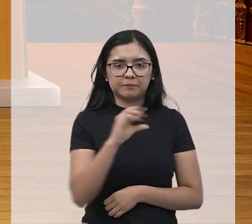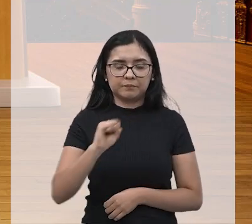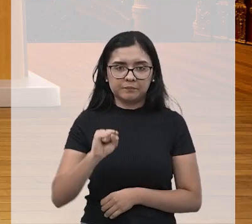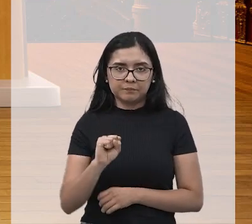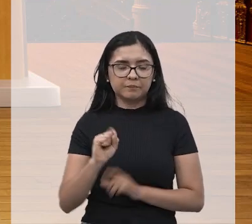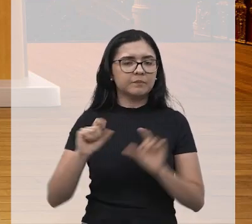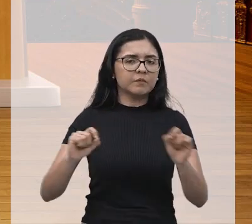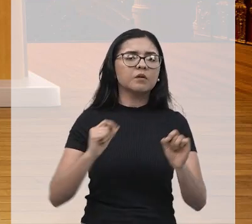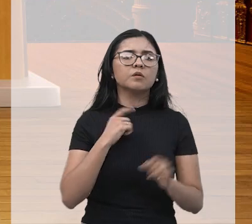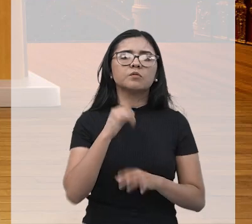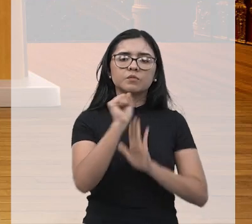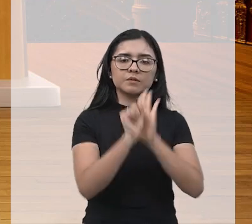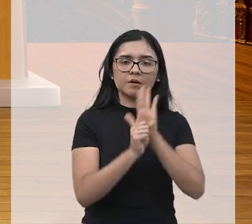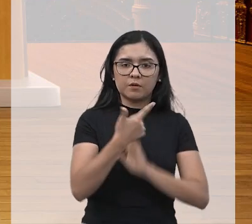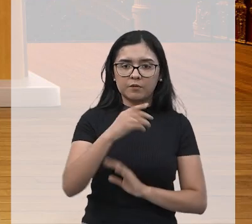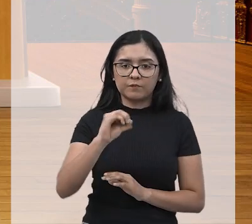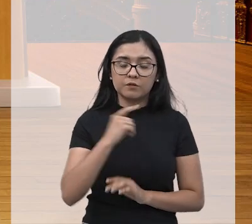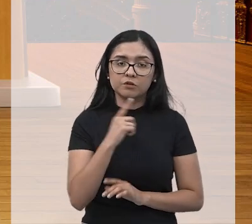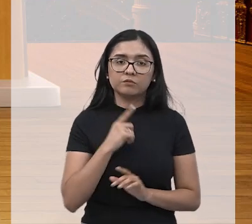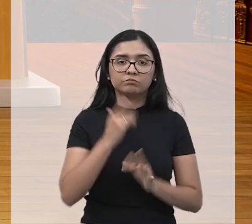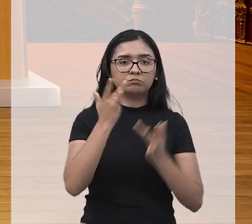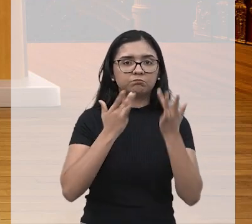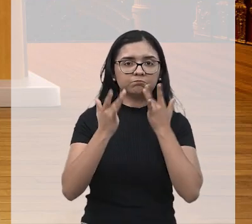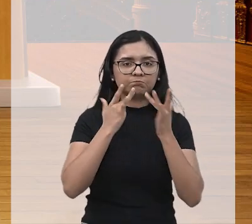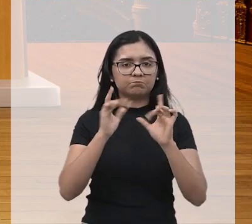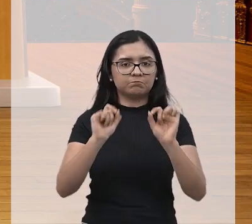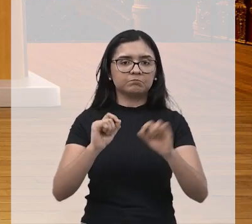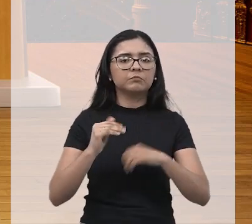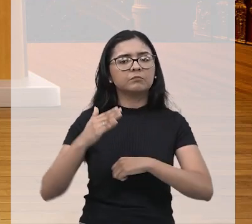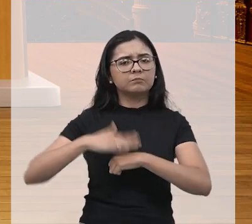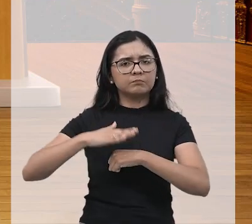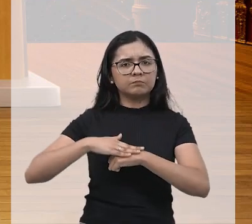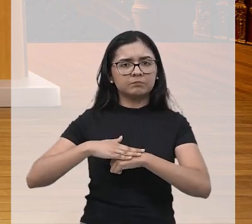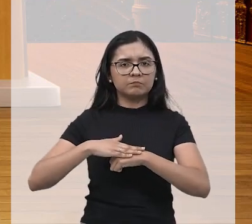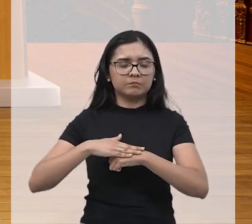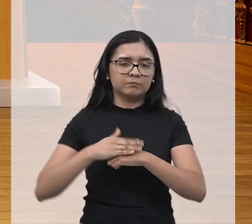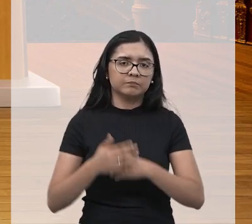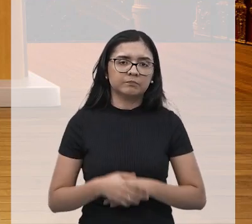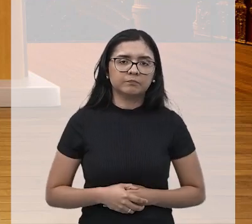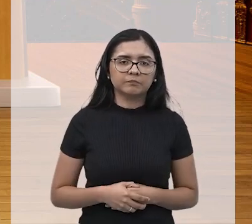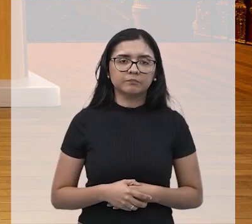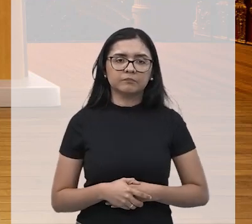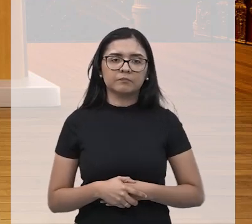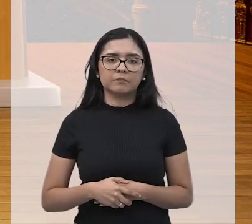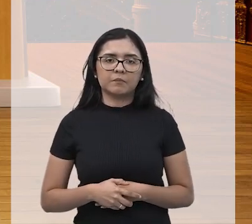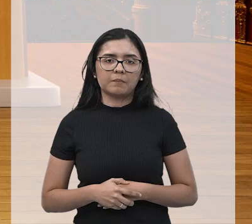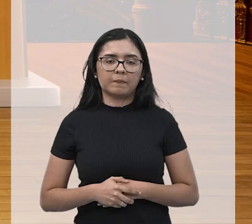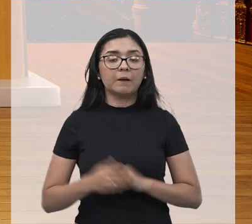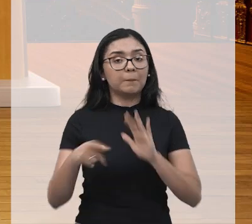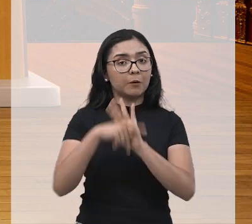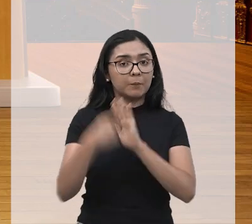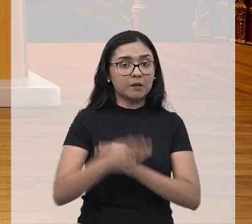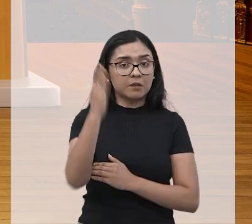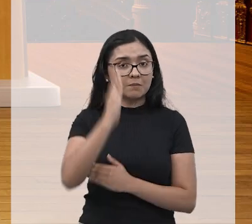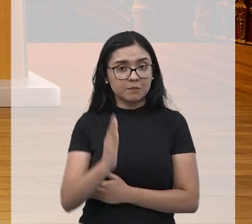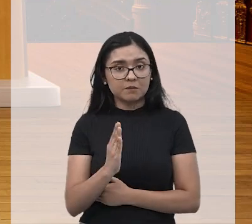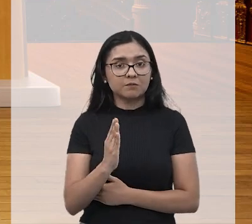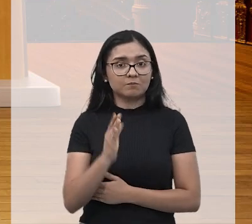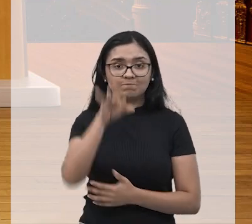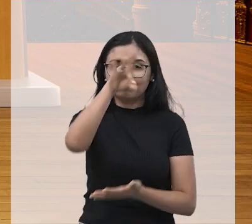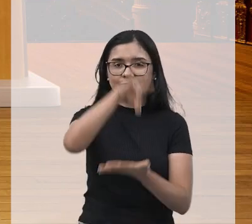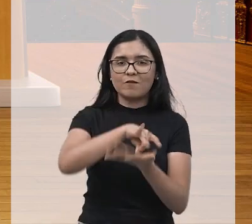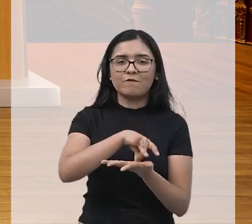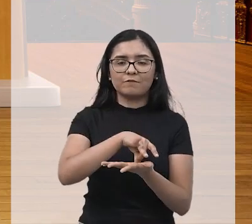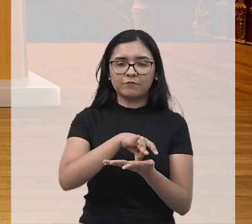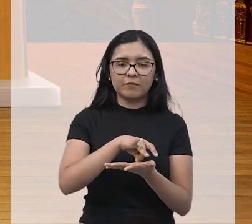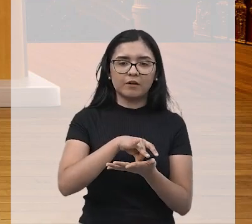teatro consegue ter, né, uma posição, um posicionamento mais autêntico, como um teatro brasileiro. E o